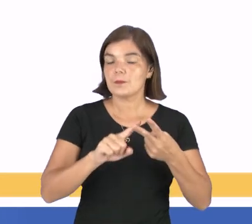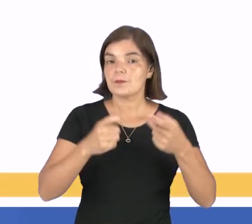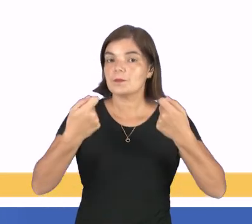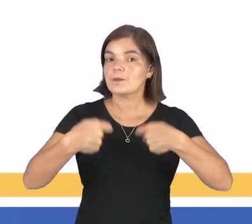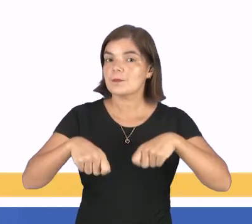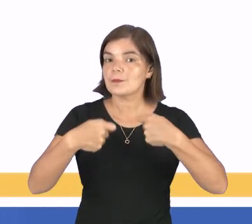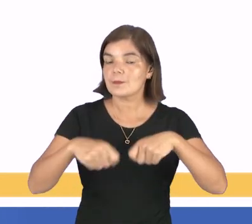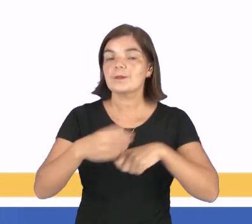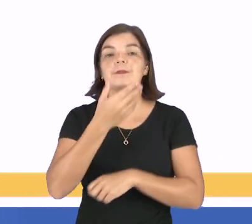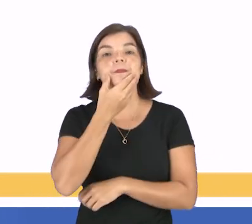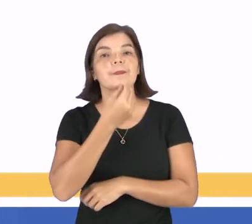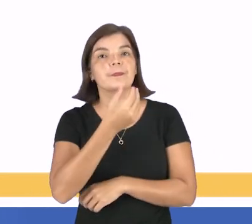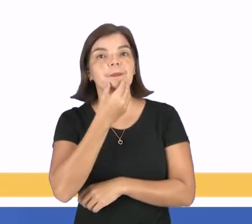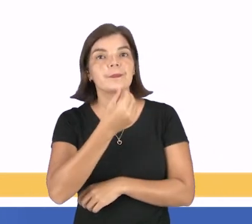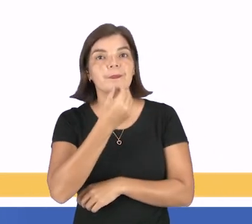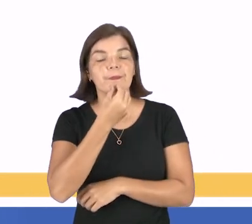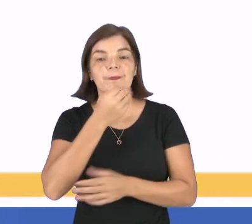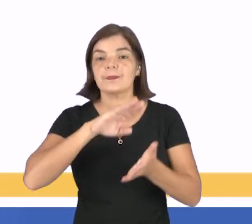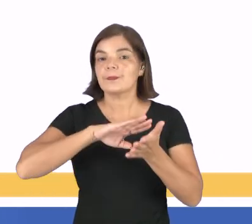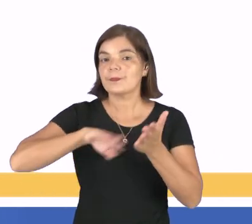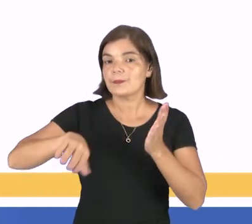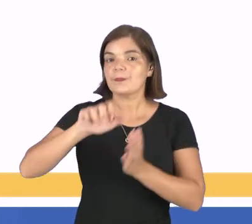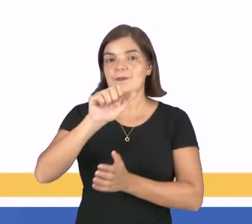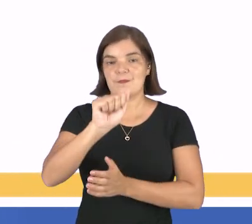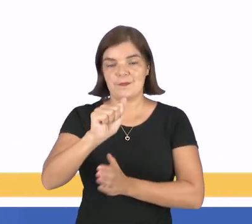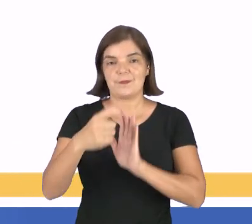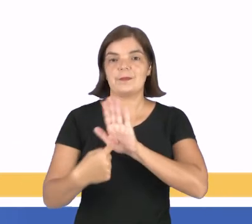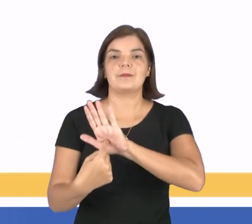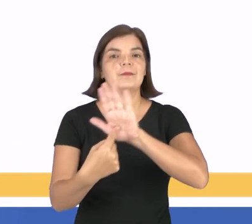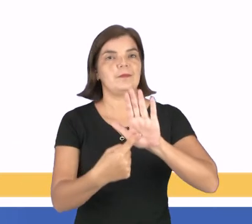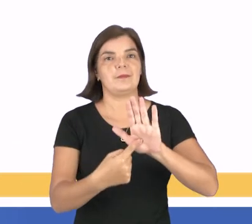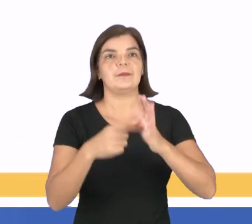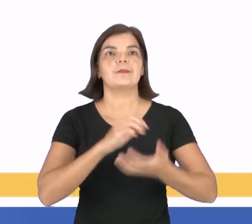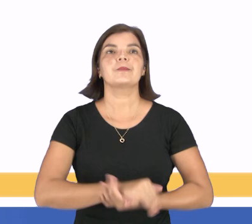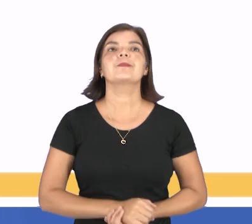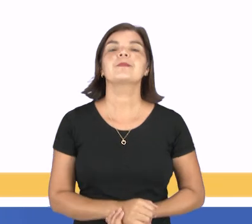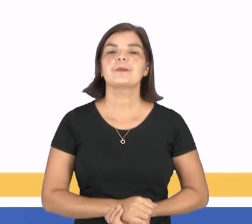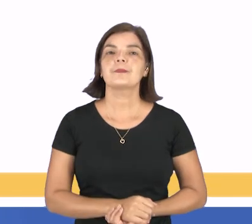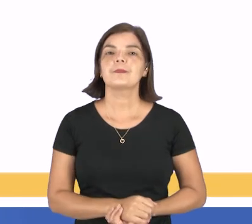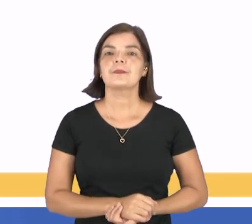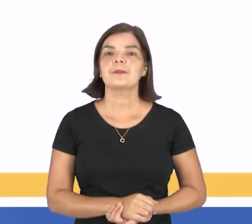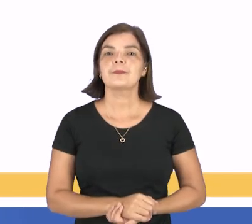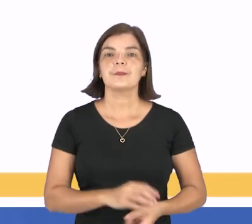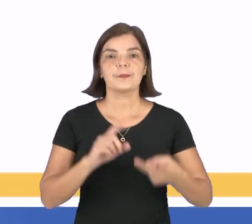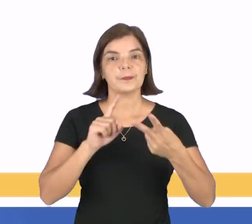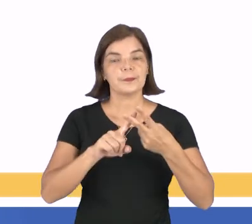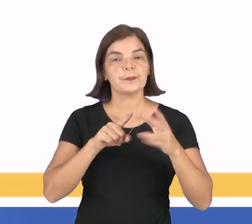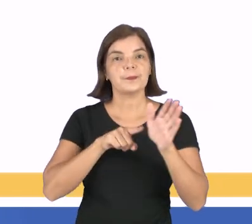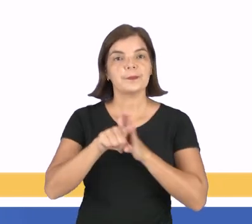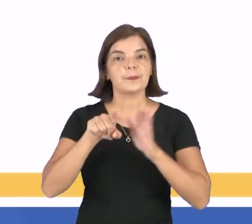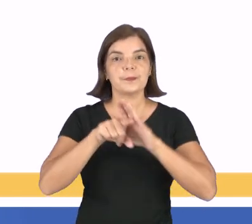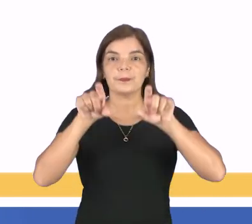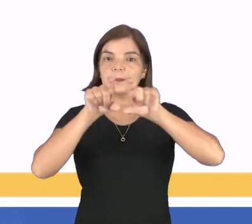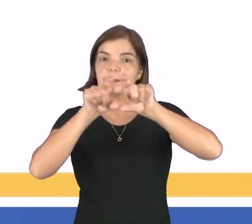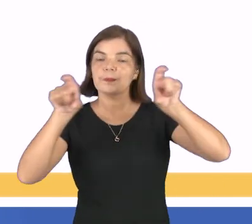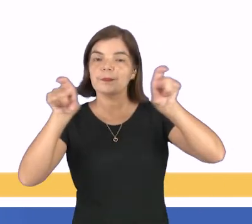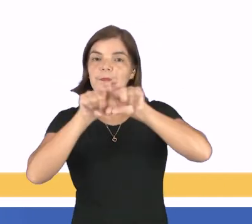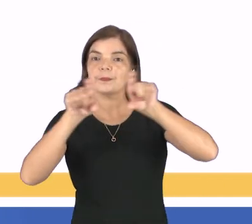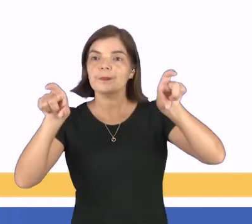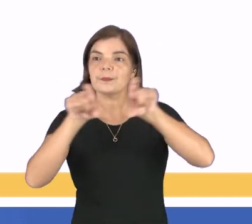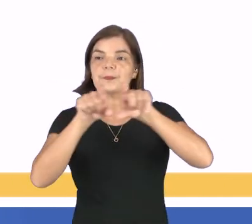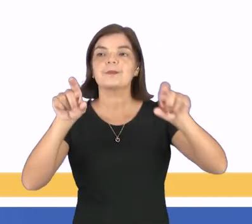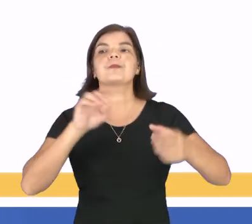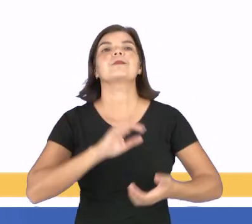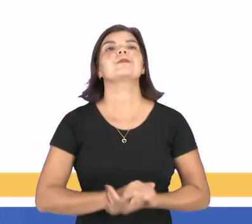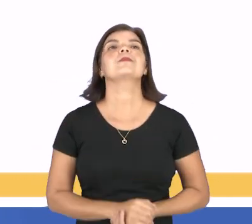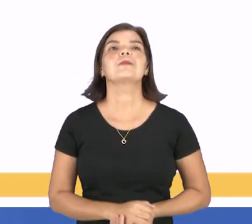necessário, fica no masculino, mas sem o artigo, a apresentação. E vamos agora para a questão número 2, para a gente encerrar a nossa aulinha